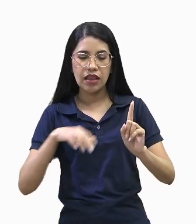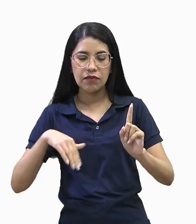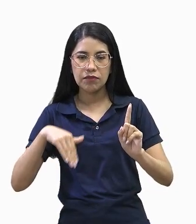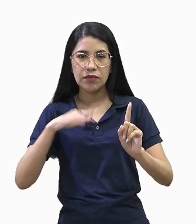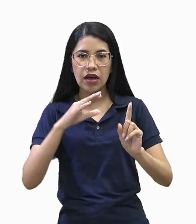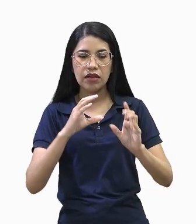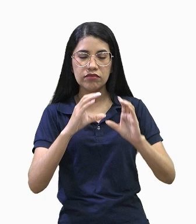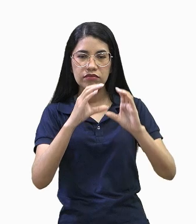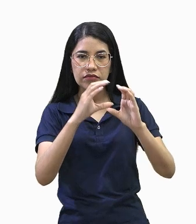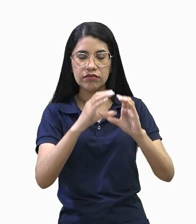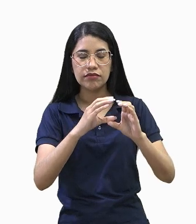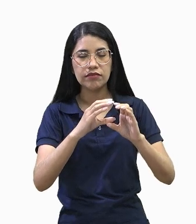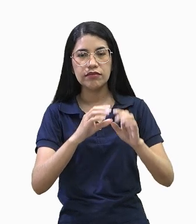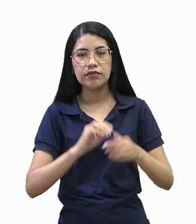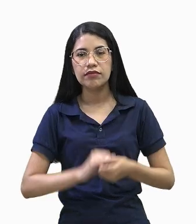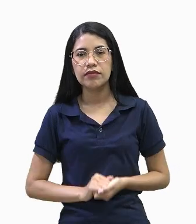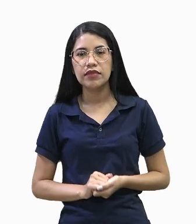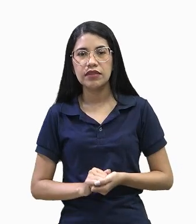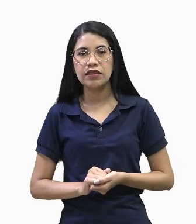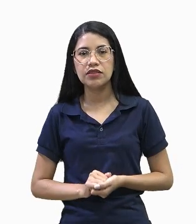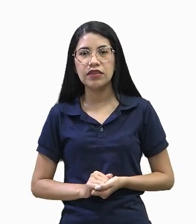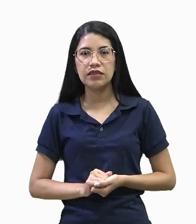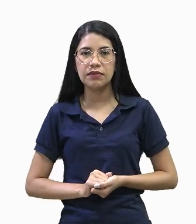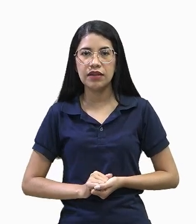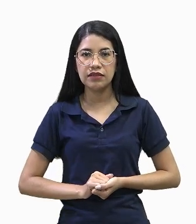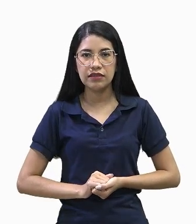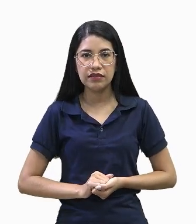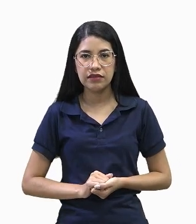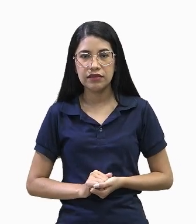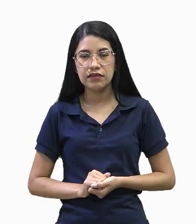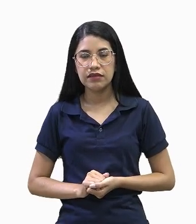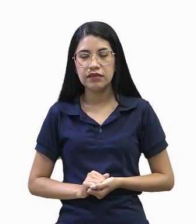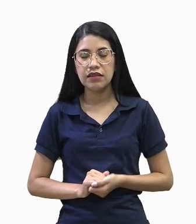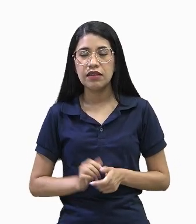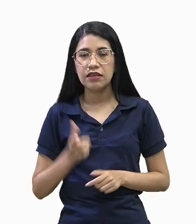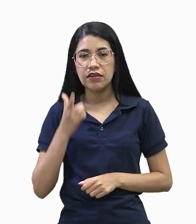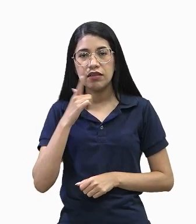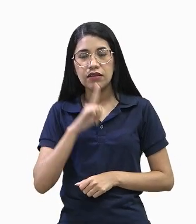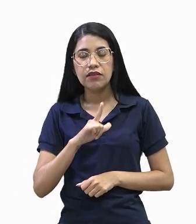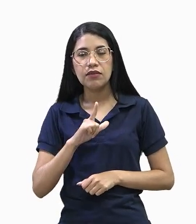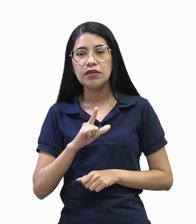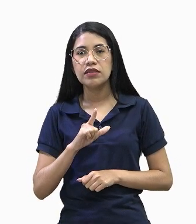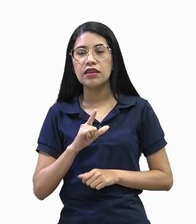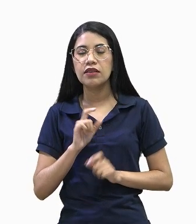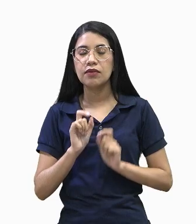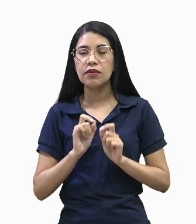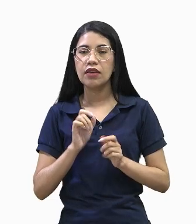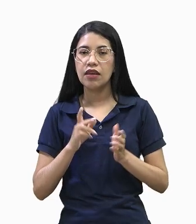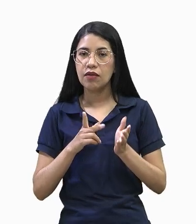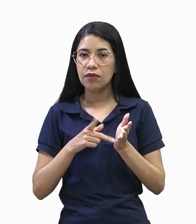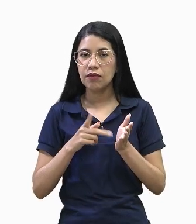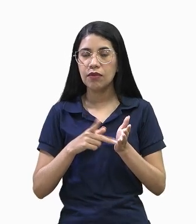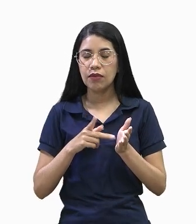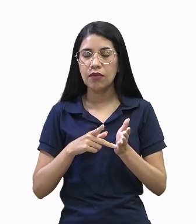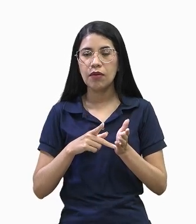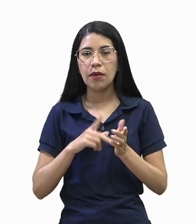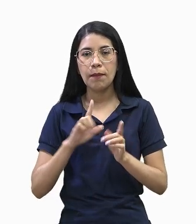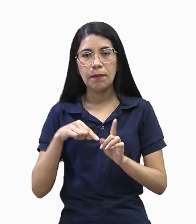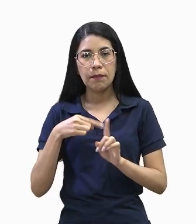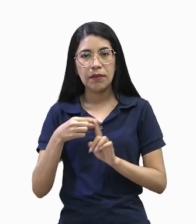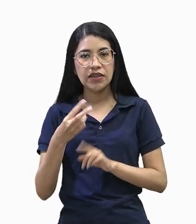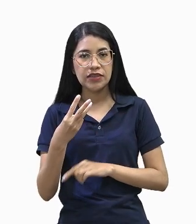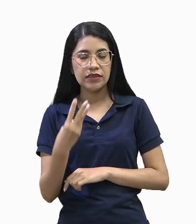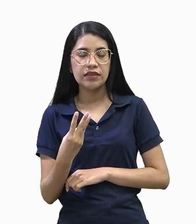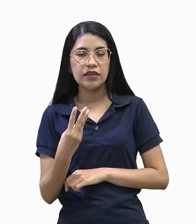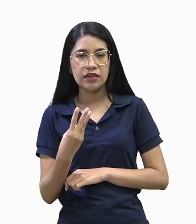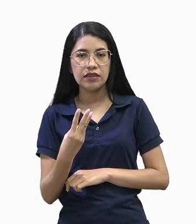acima do travessão horizontal. E aí, ele conseguindo esse feito, ele acumula mais 3